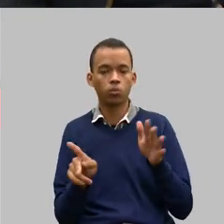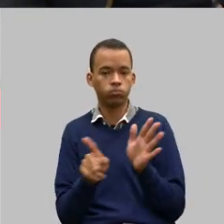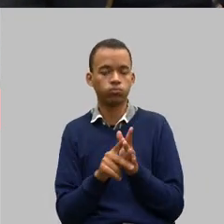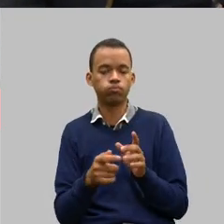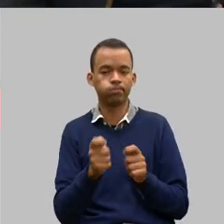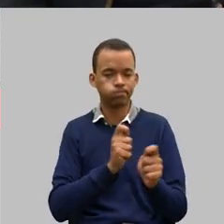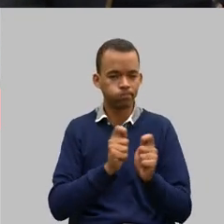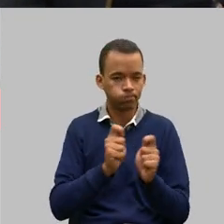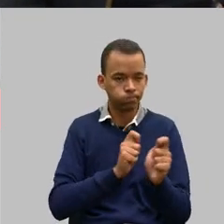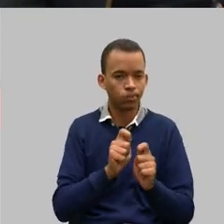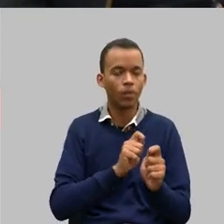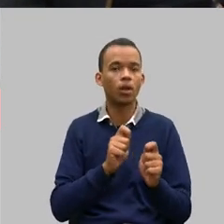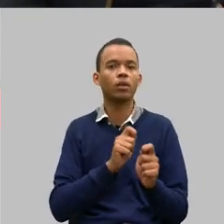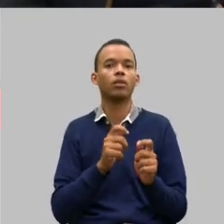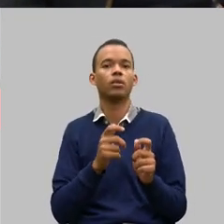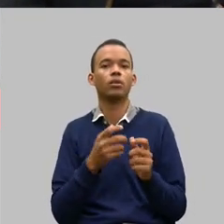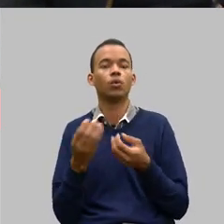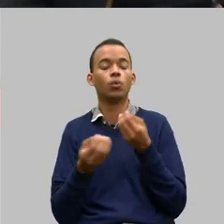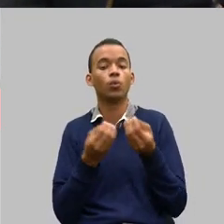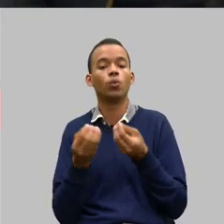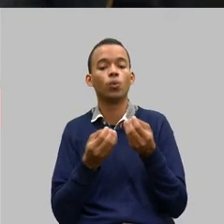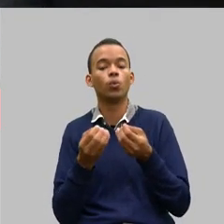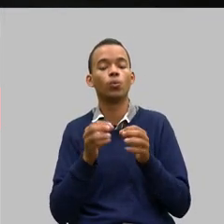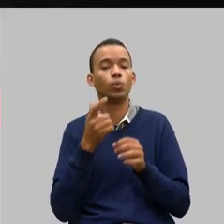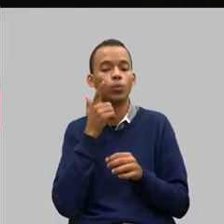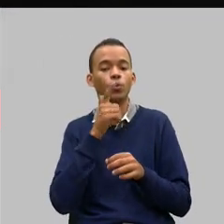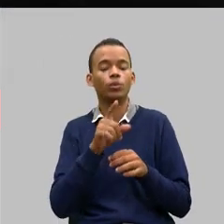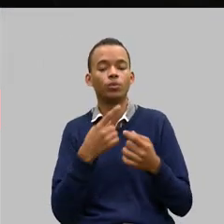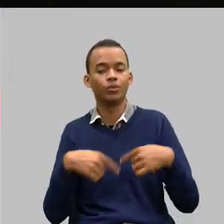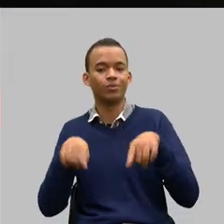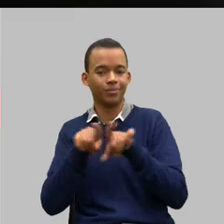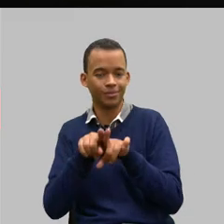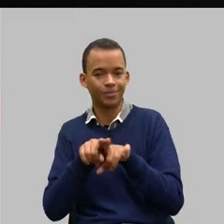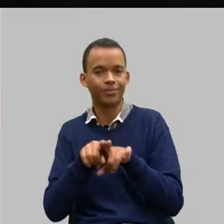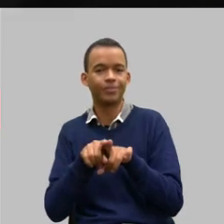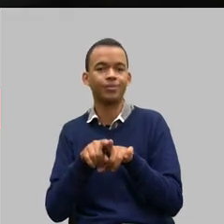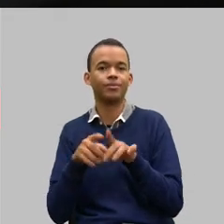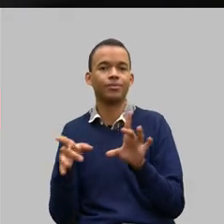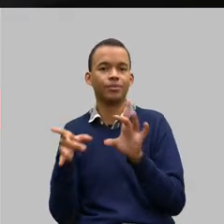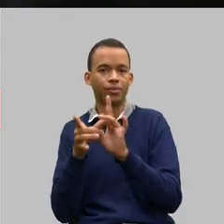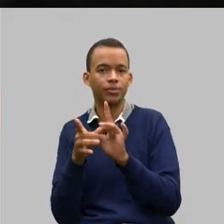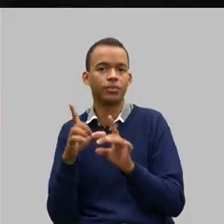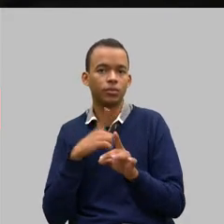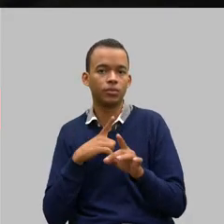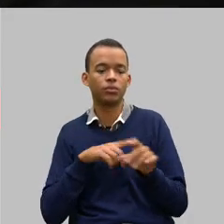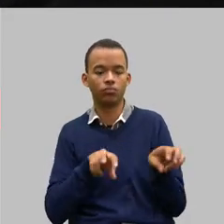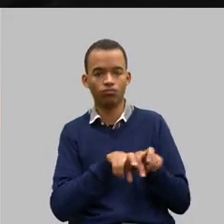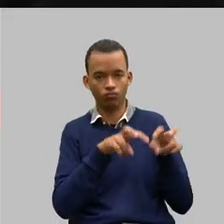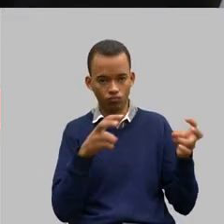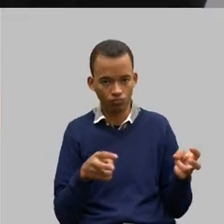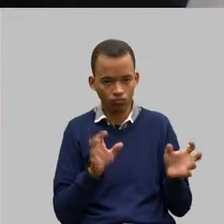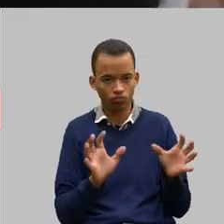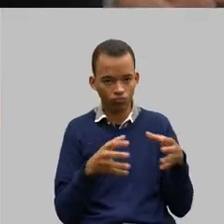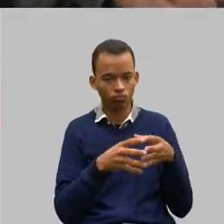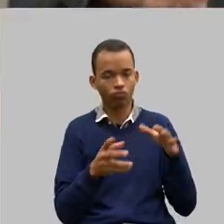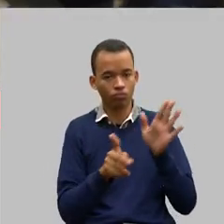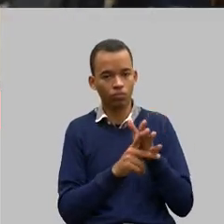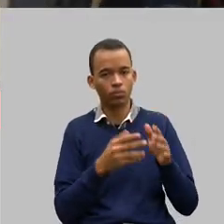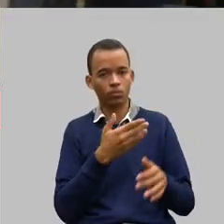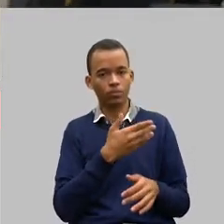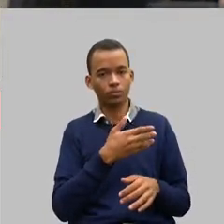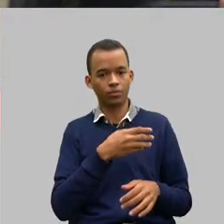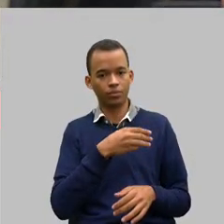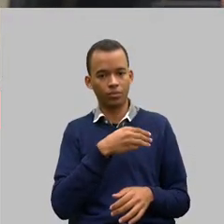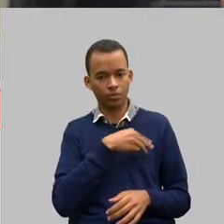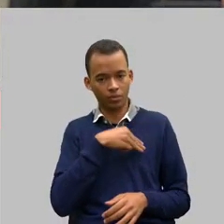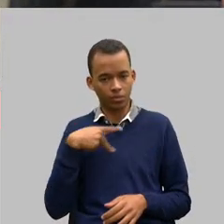lógica do de busca da conciliação e do consensualismo né então nós estamos com a mesa do compor no Ministério Público junto com as